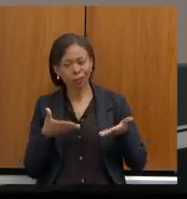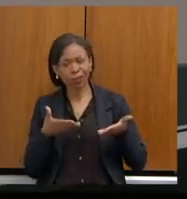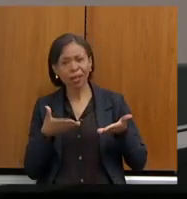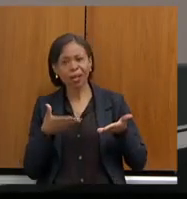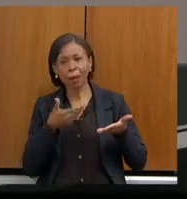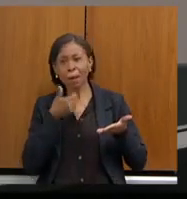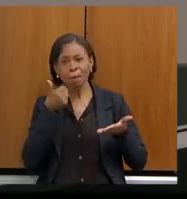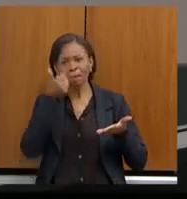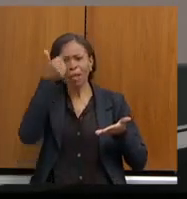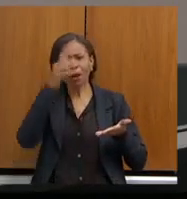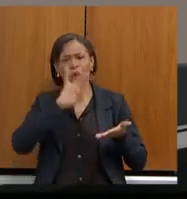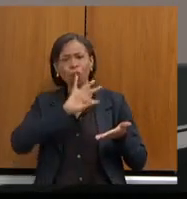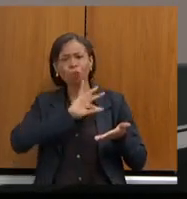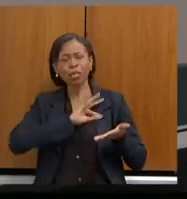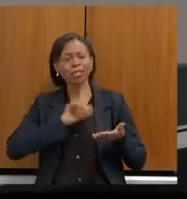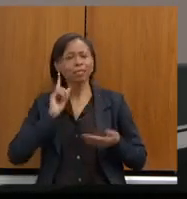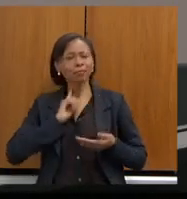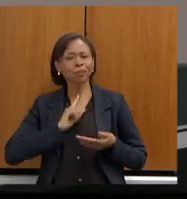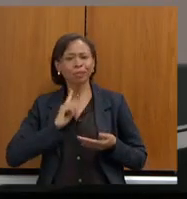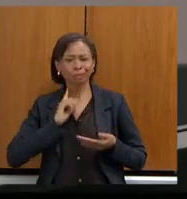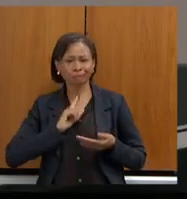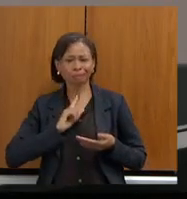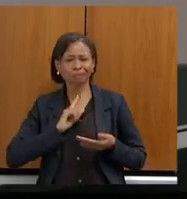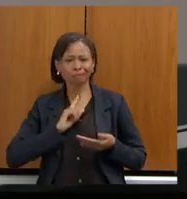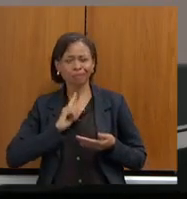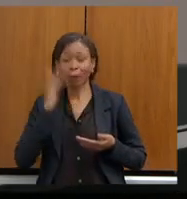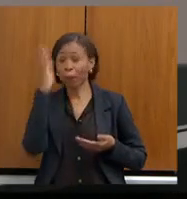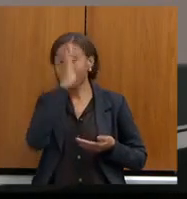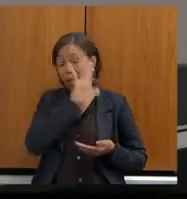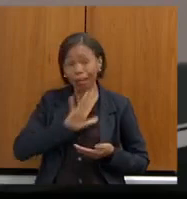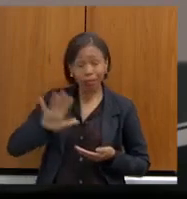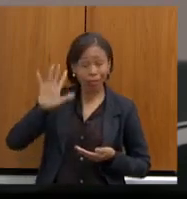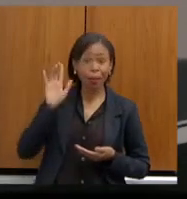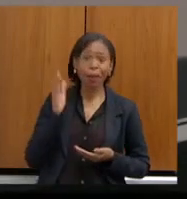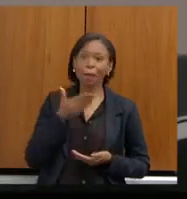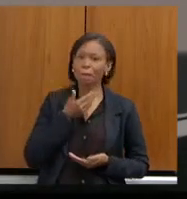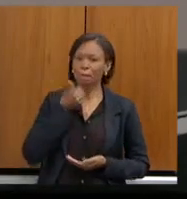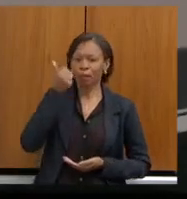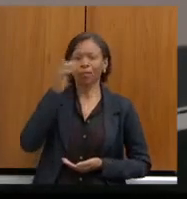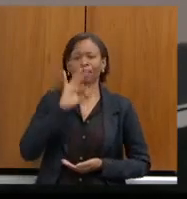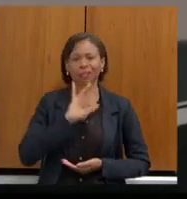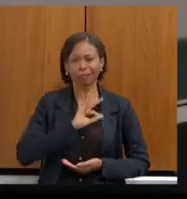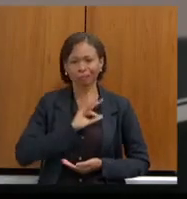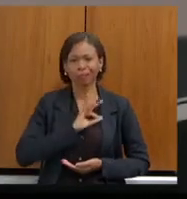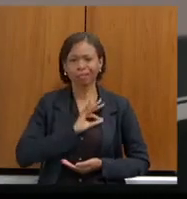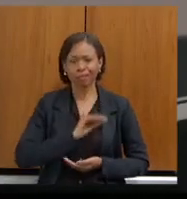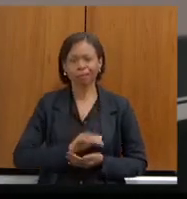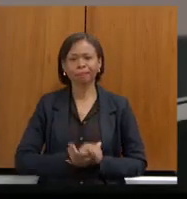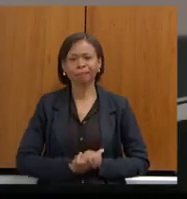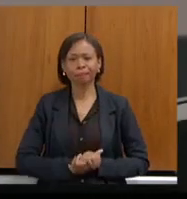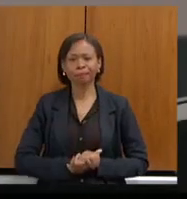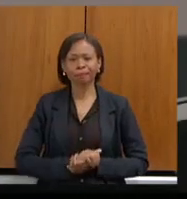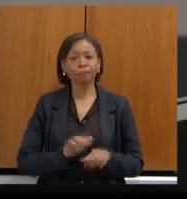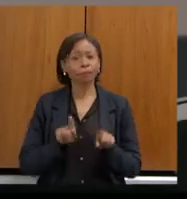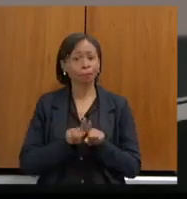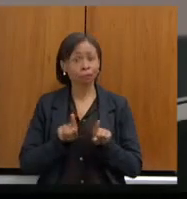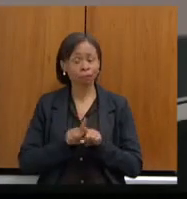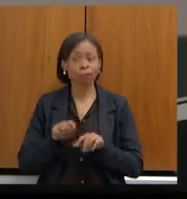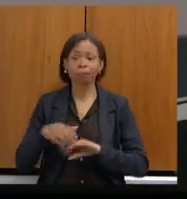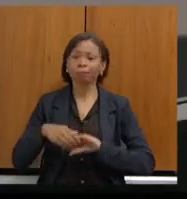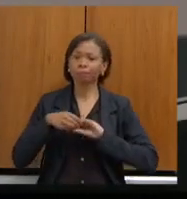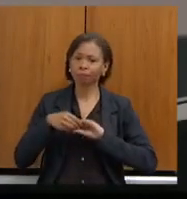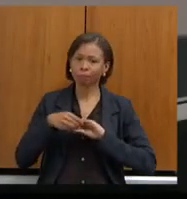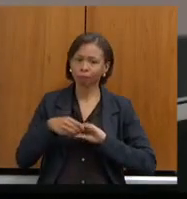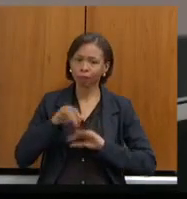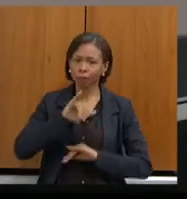Brasil que a Polícia Militar de Minas Gerais e também cumprimentar